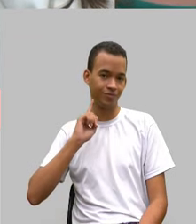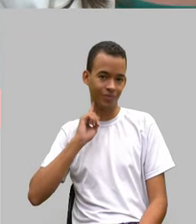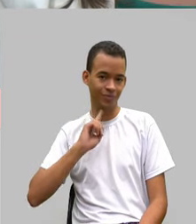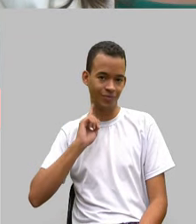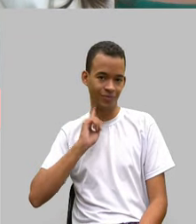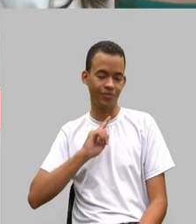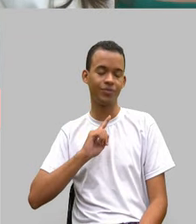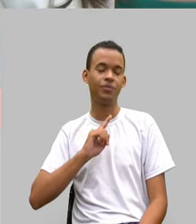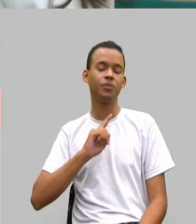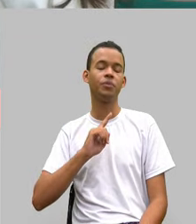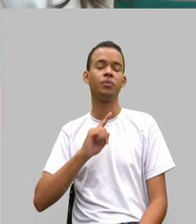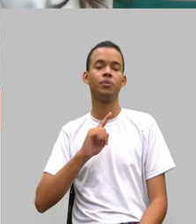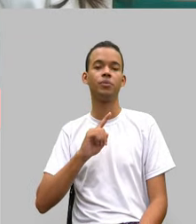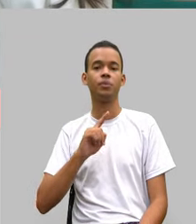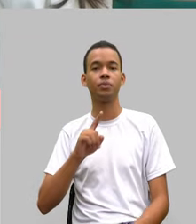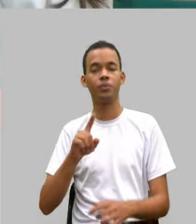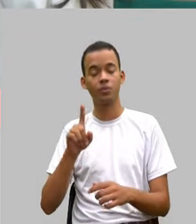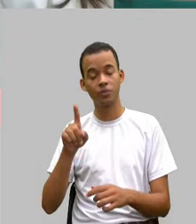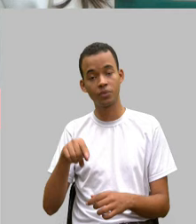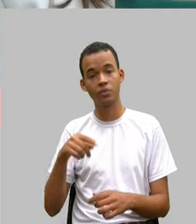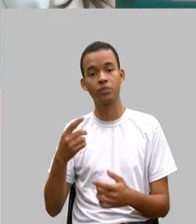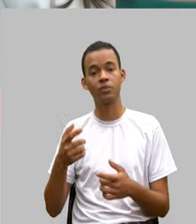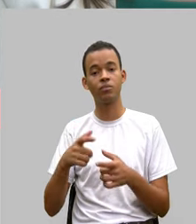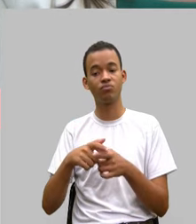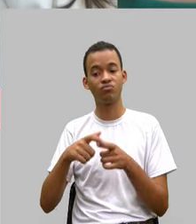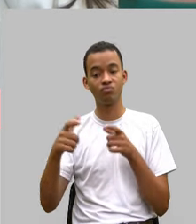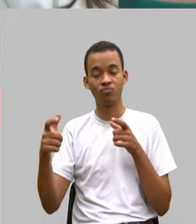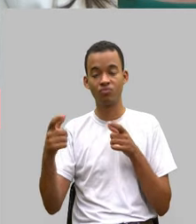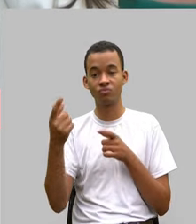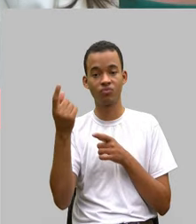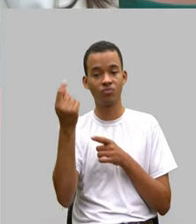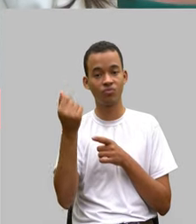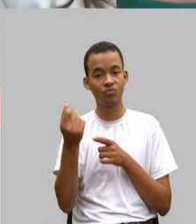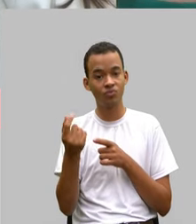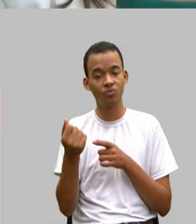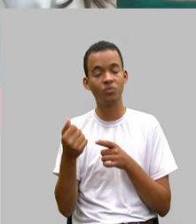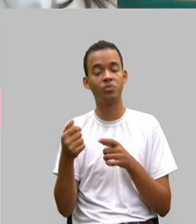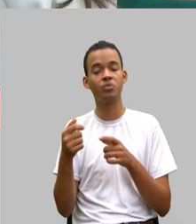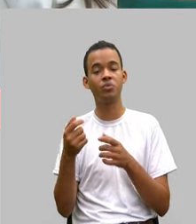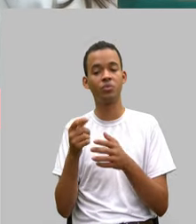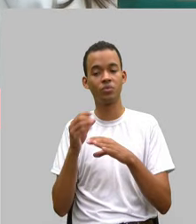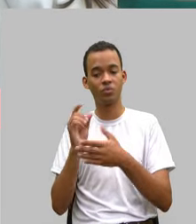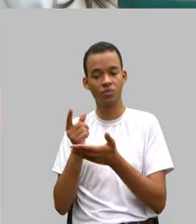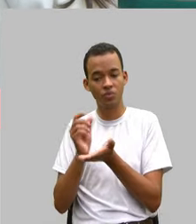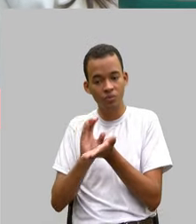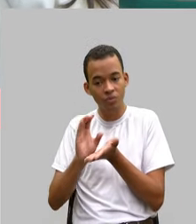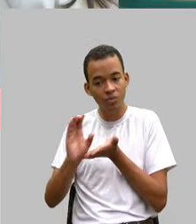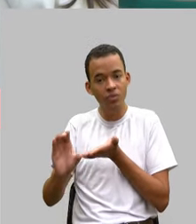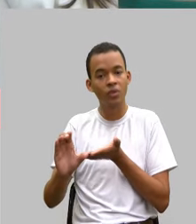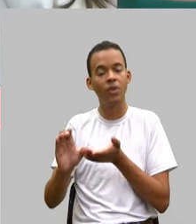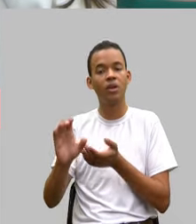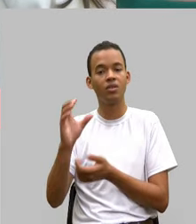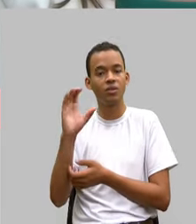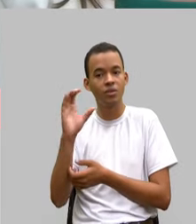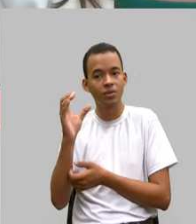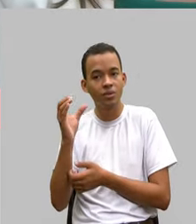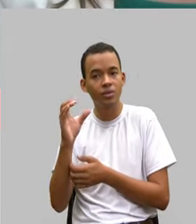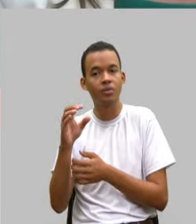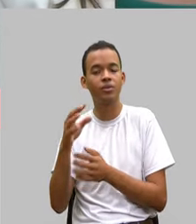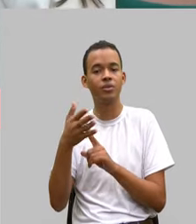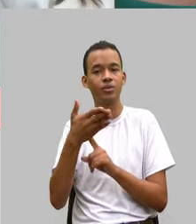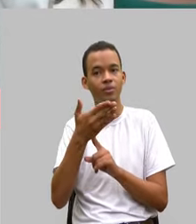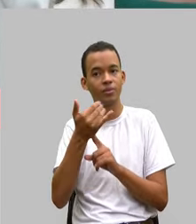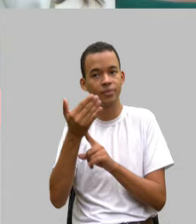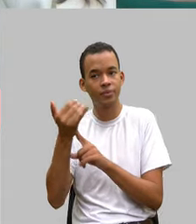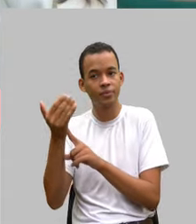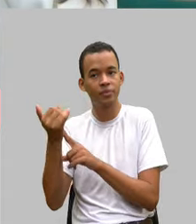nossa Fundação e que é uma maiora portador de recursos para Ciência Tecnologia e inovação no estado de Minas Gerais e que também é